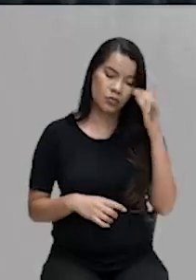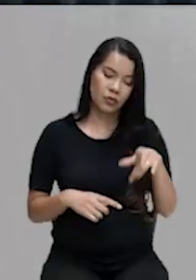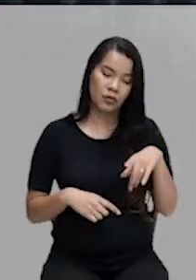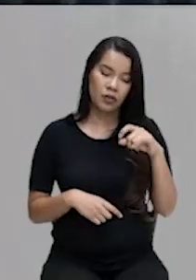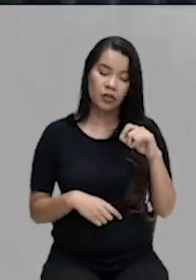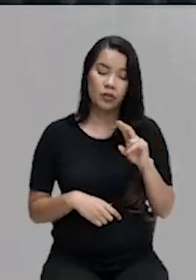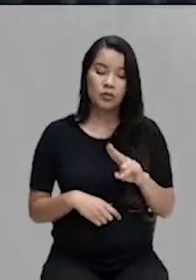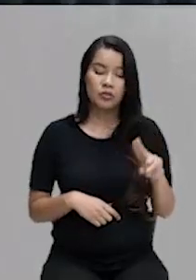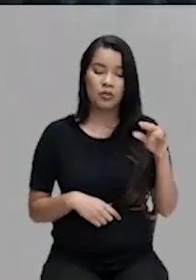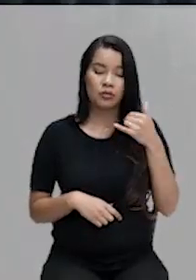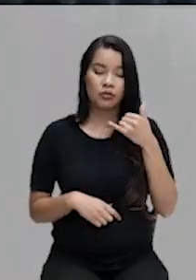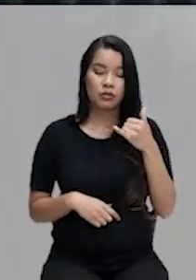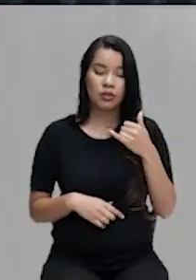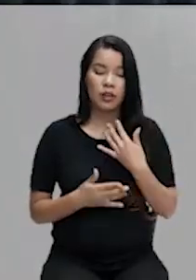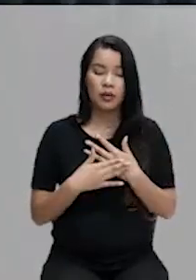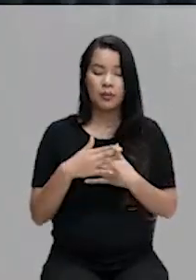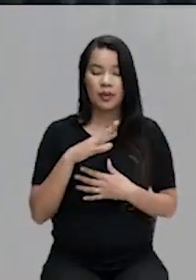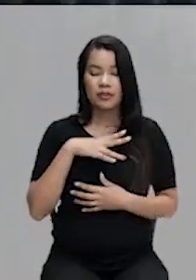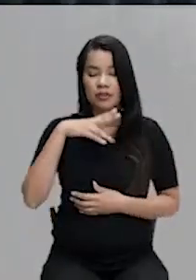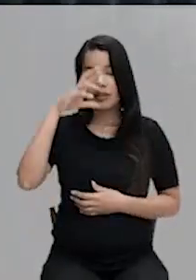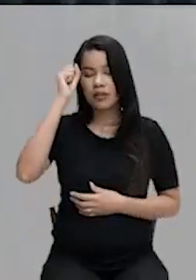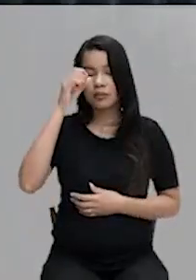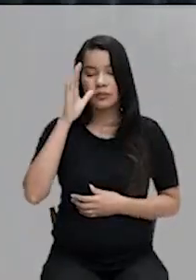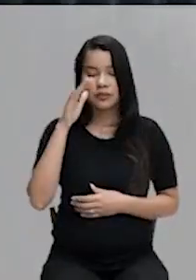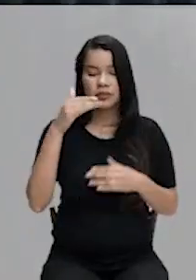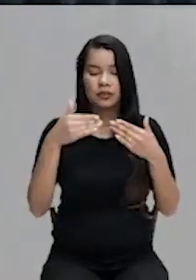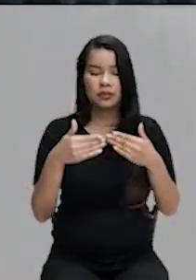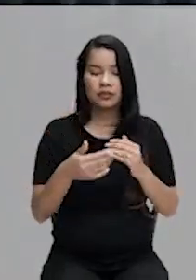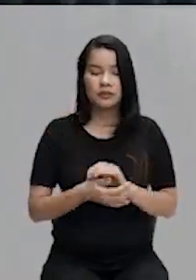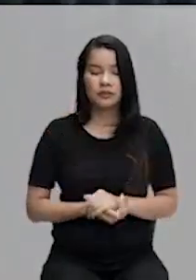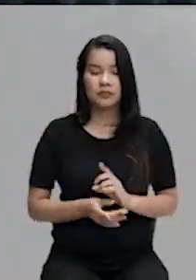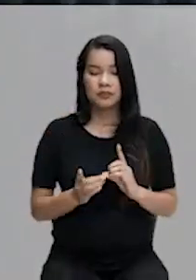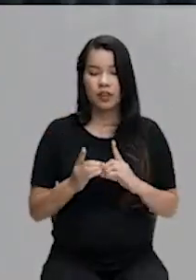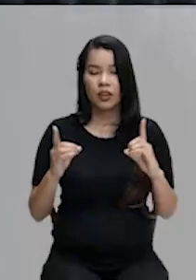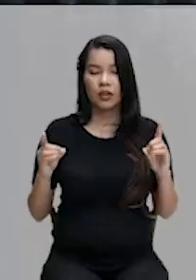no celular, que é de uma maneira mais rápida, mais dinâmica.